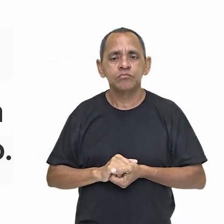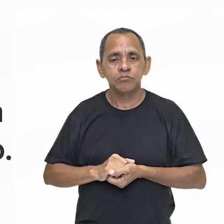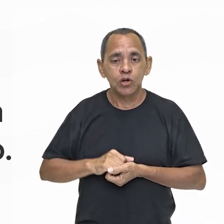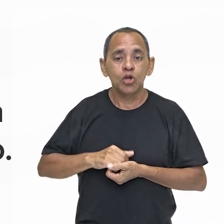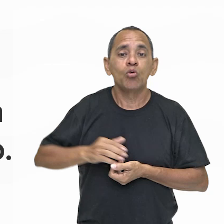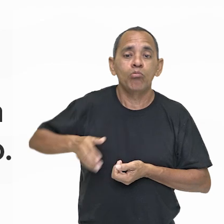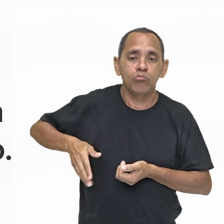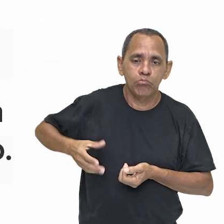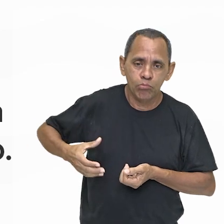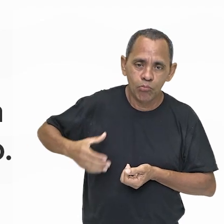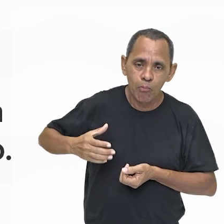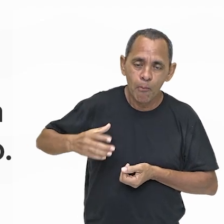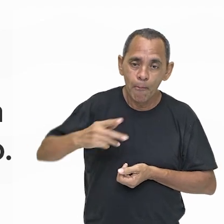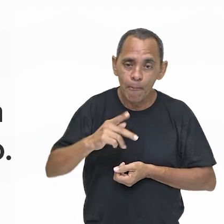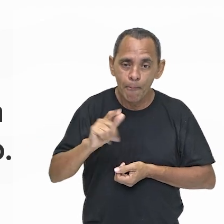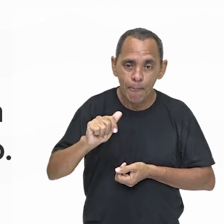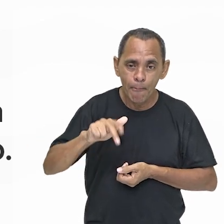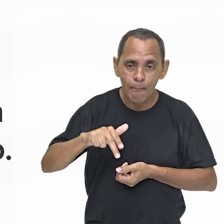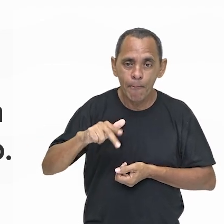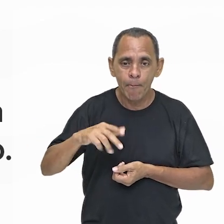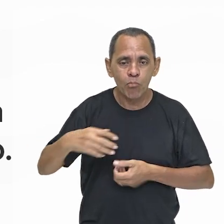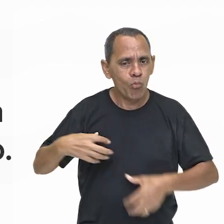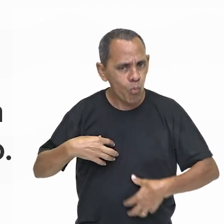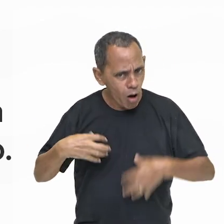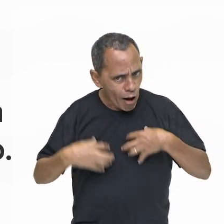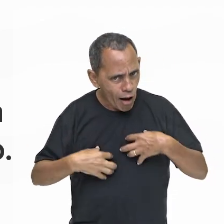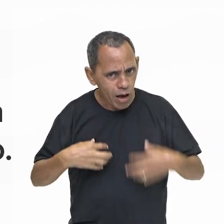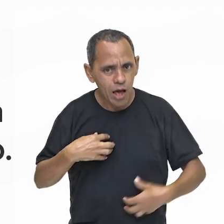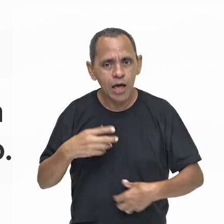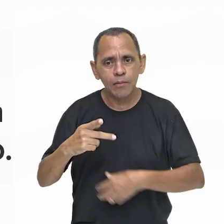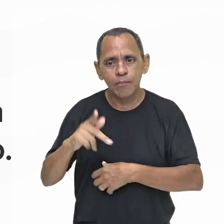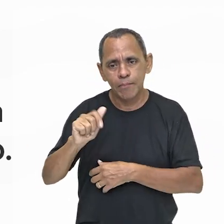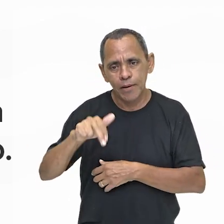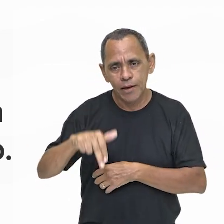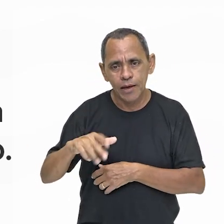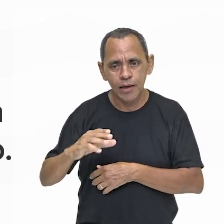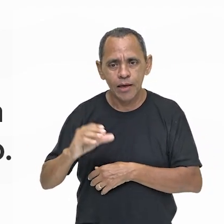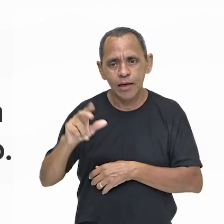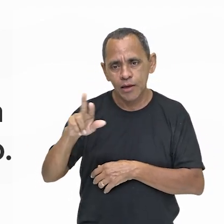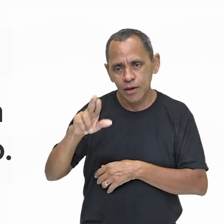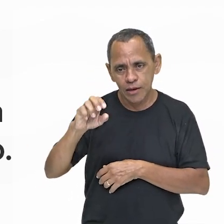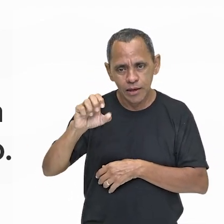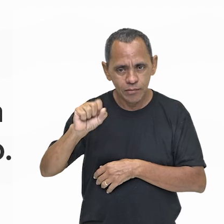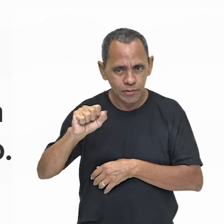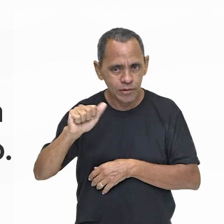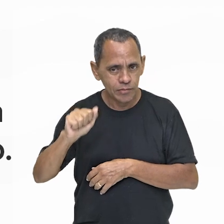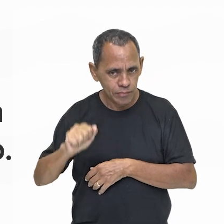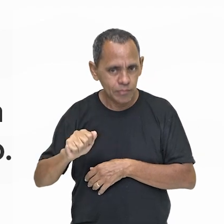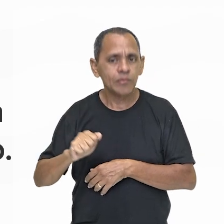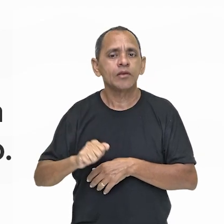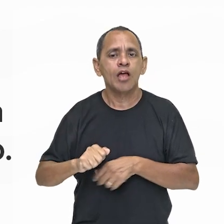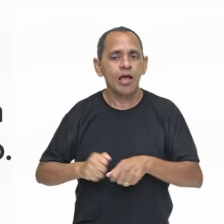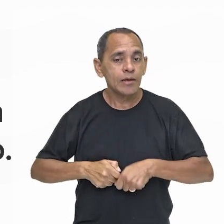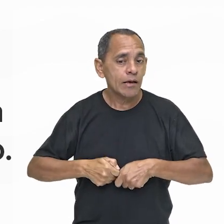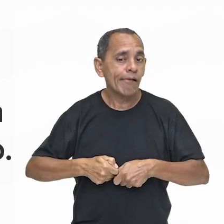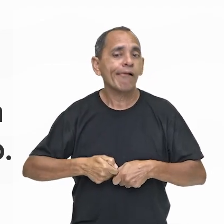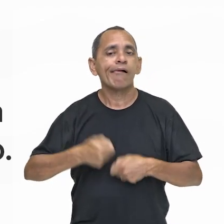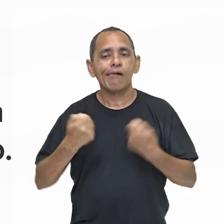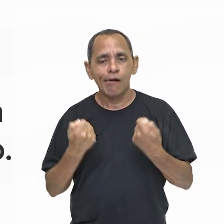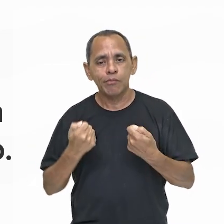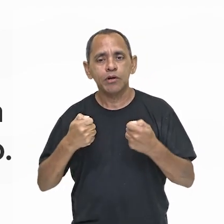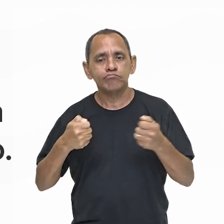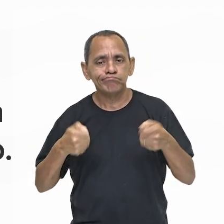pela manutenção do metabolismo, quebra da glicose,